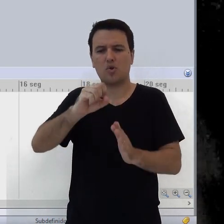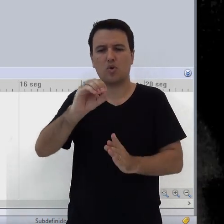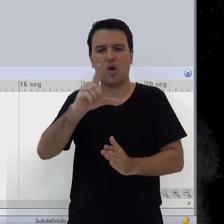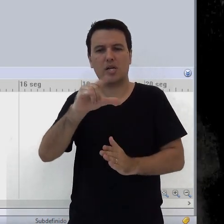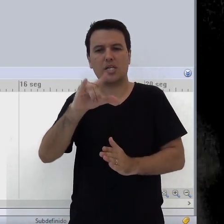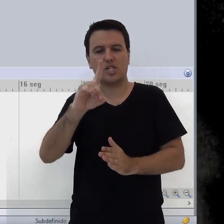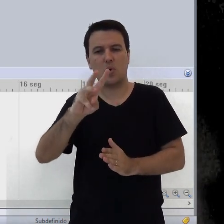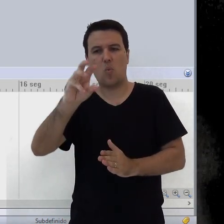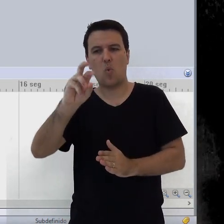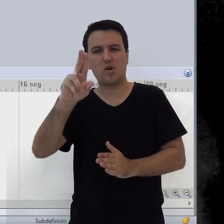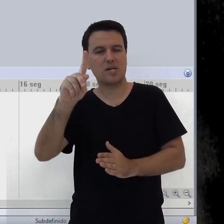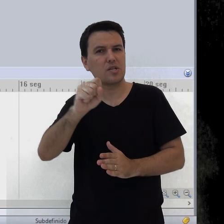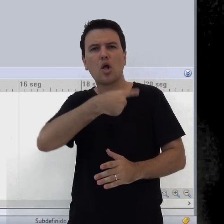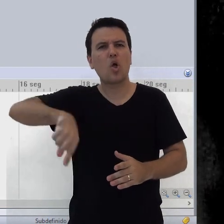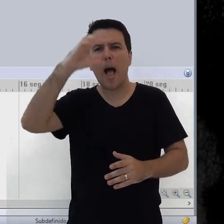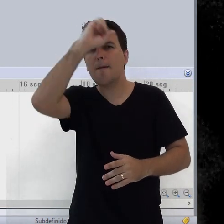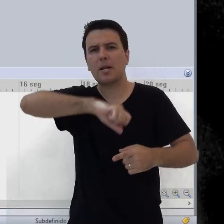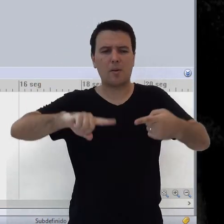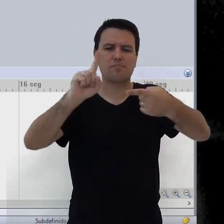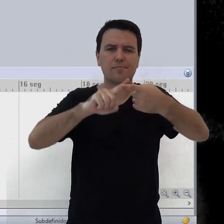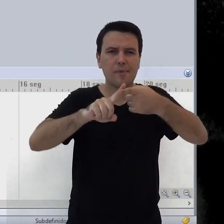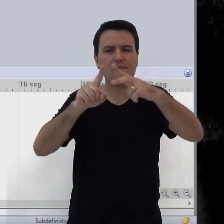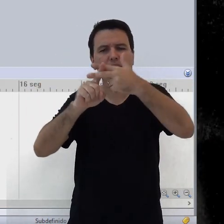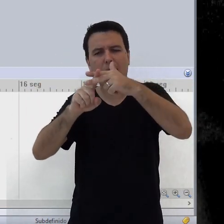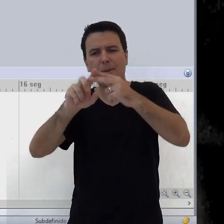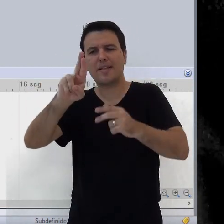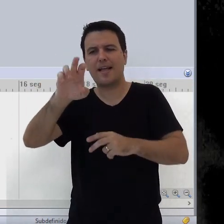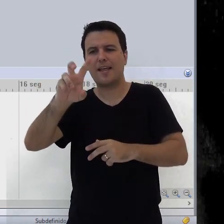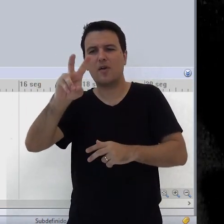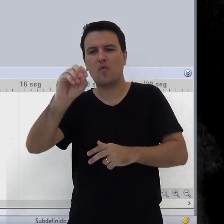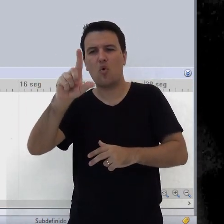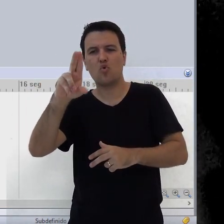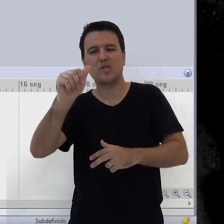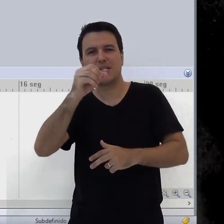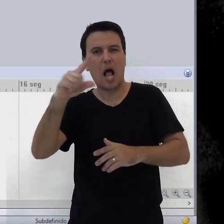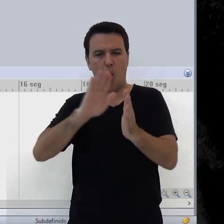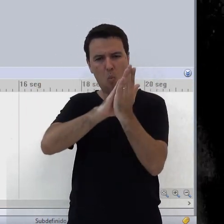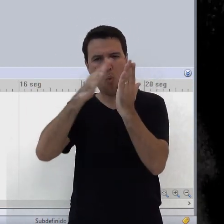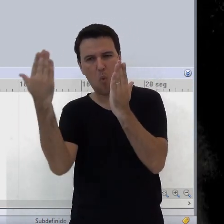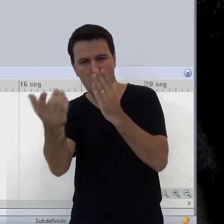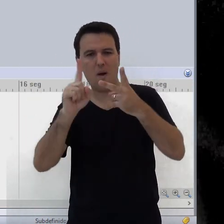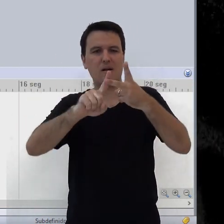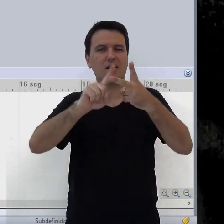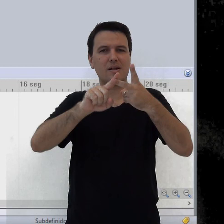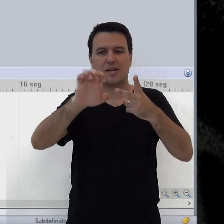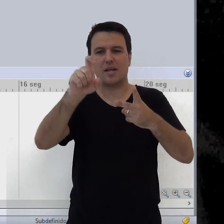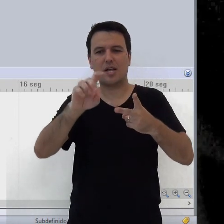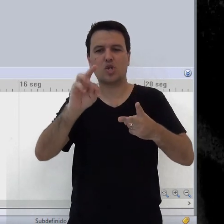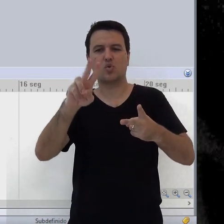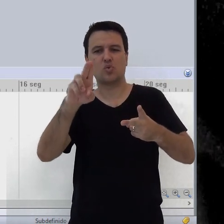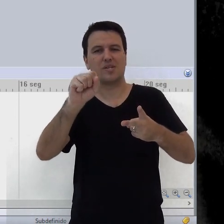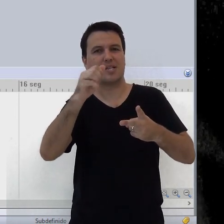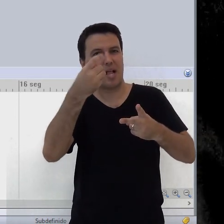ao SolidWorks. Aprendemos a usar a ferramenta Revolução, extrusão, aprendemos a fazer